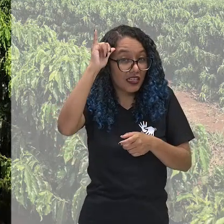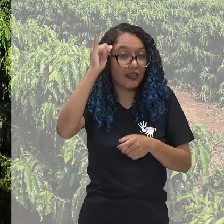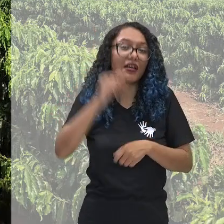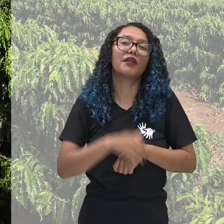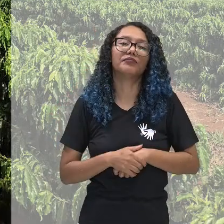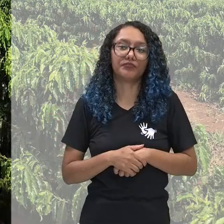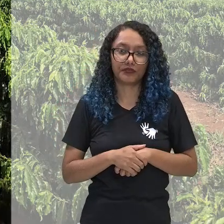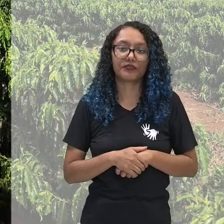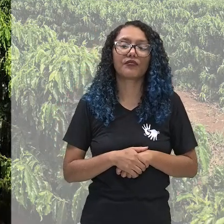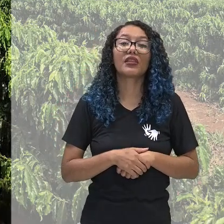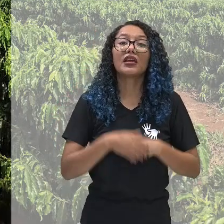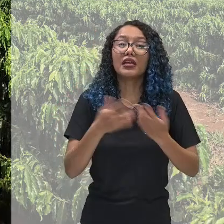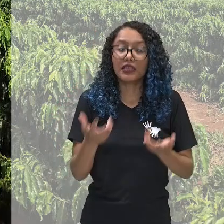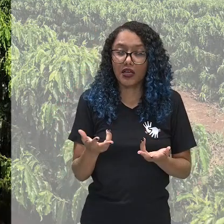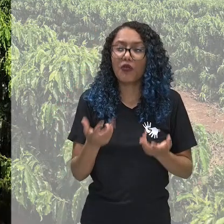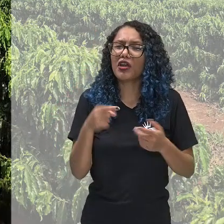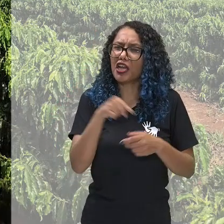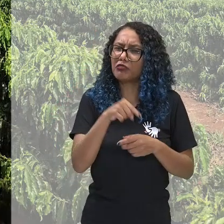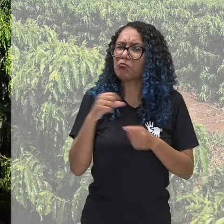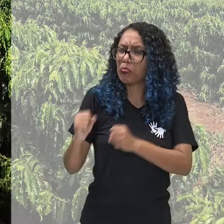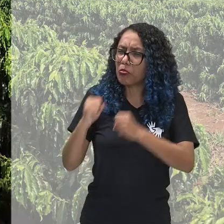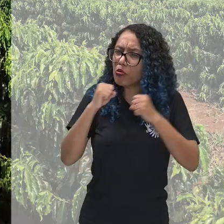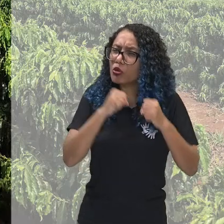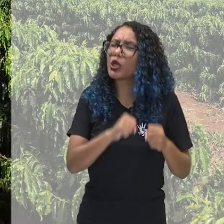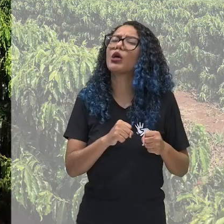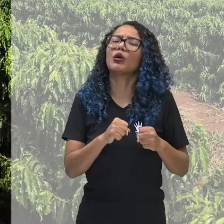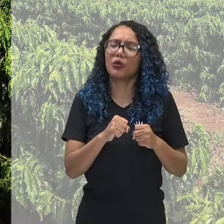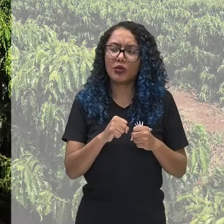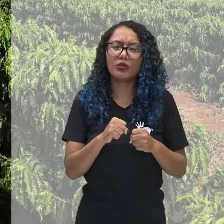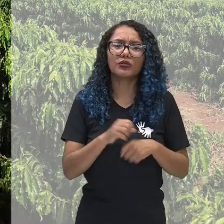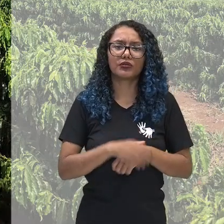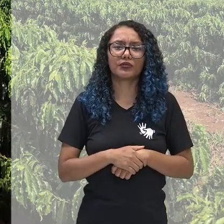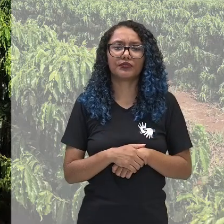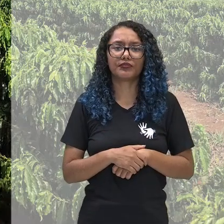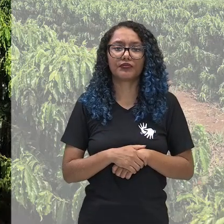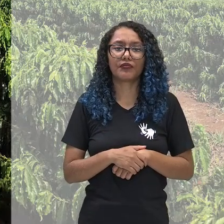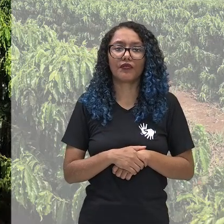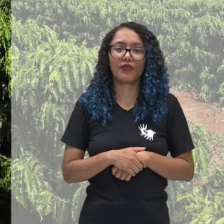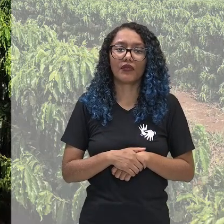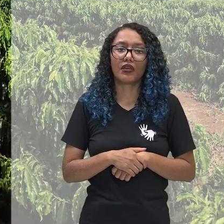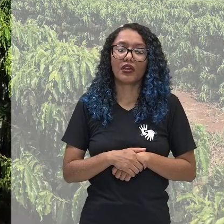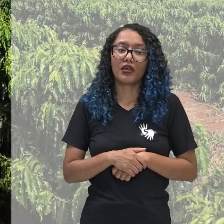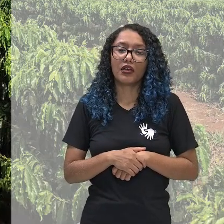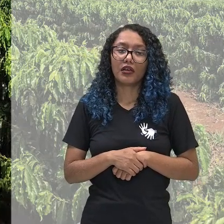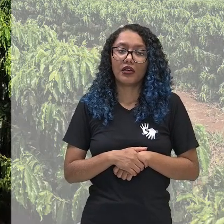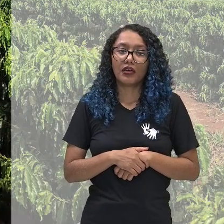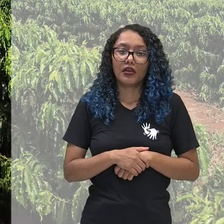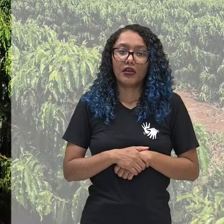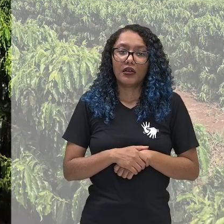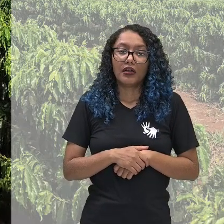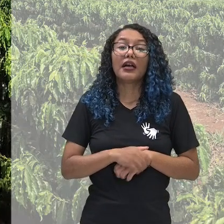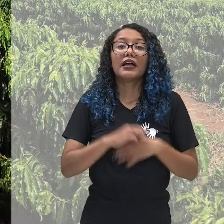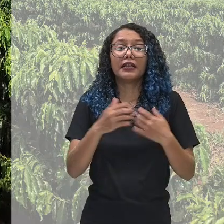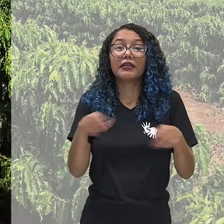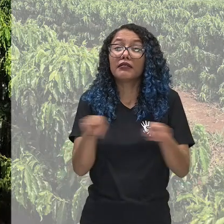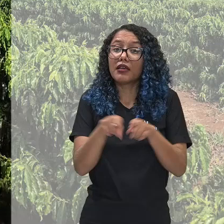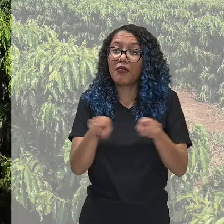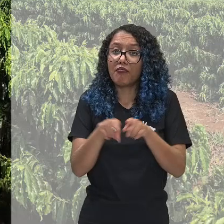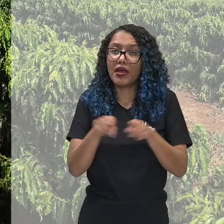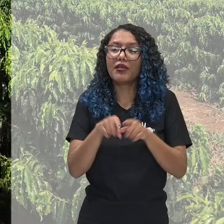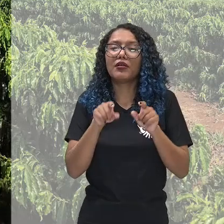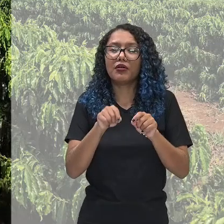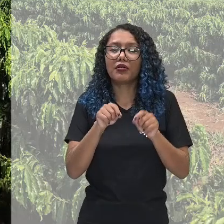posteriormente que essa força também ele vai sair do império e vai, inclusive, adentrar no poder